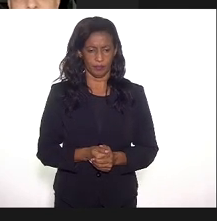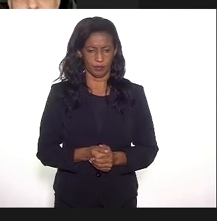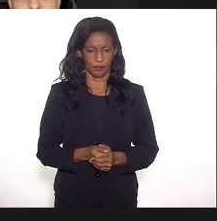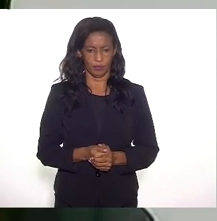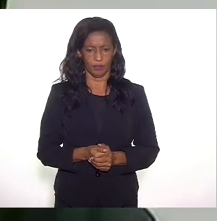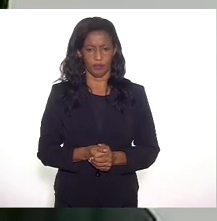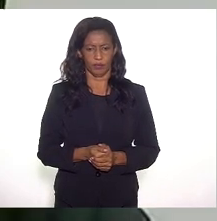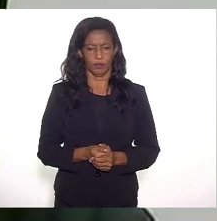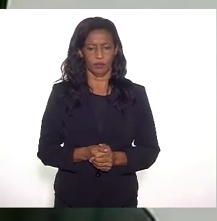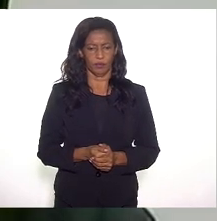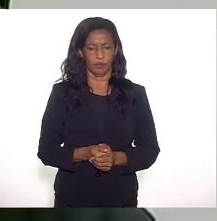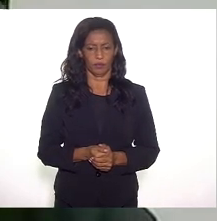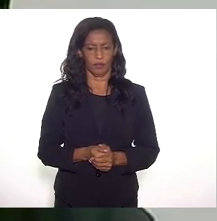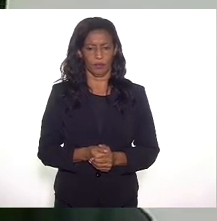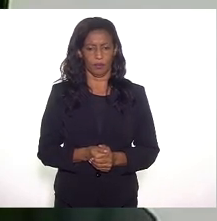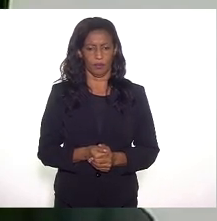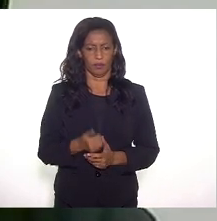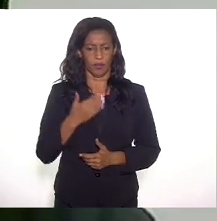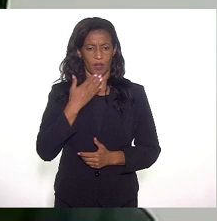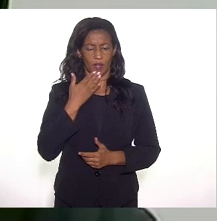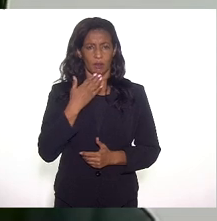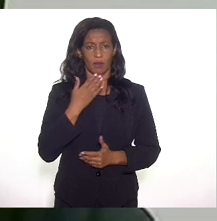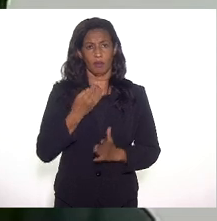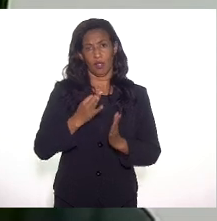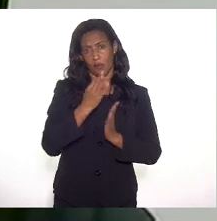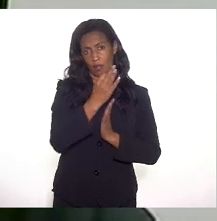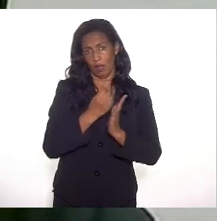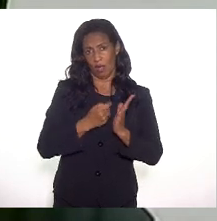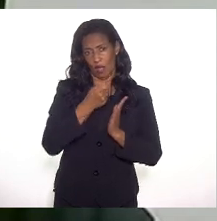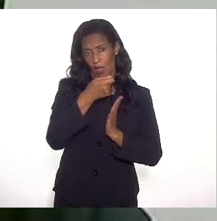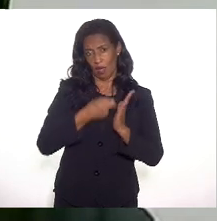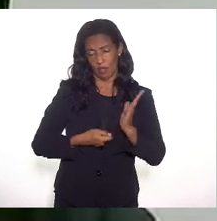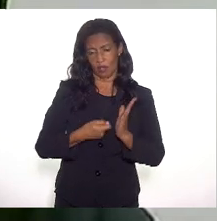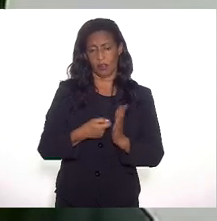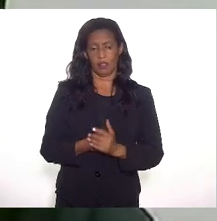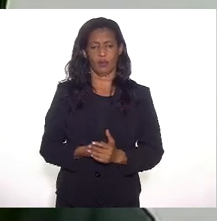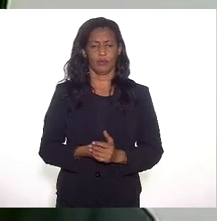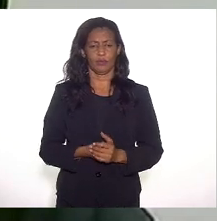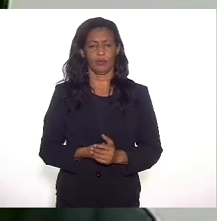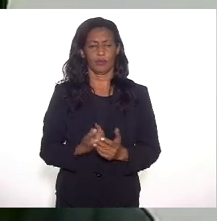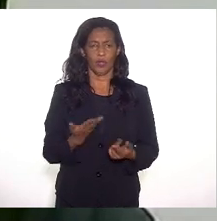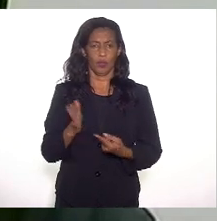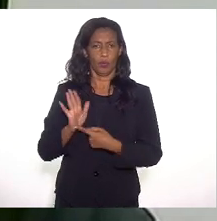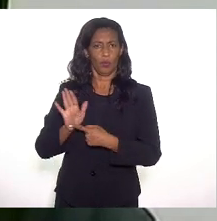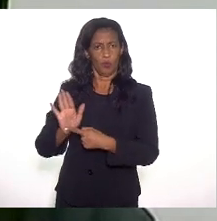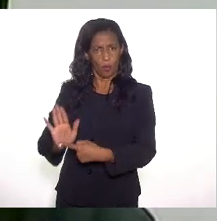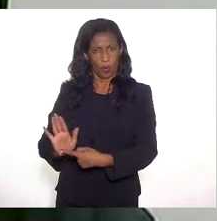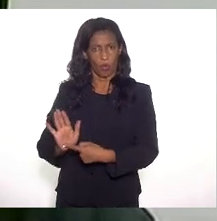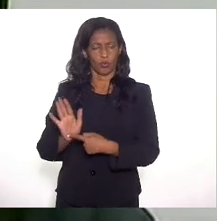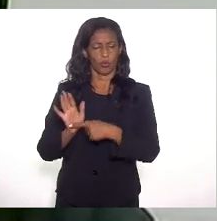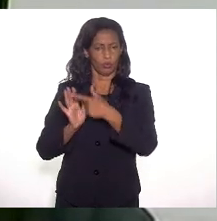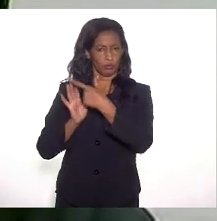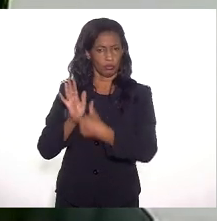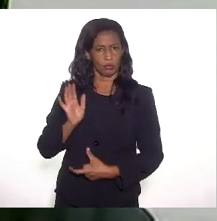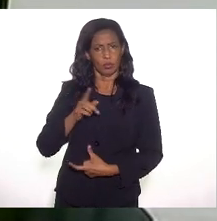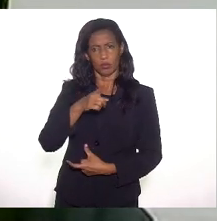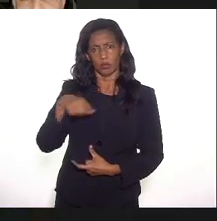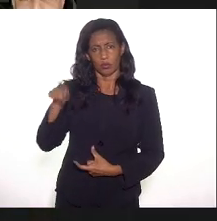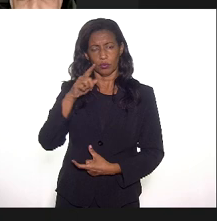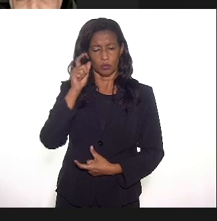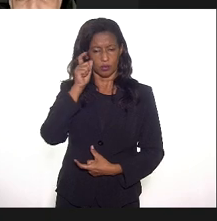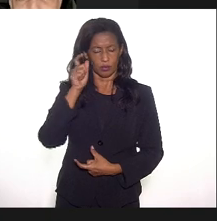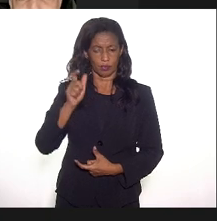por substitutivo e peço forma final de redação, acomodo o texto, apresento ao autor e os demais